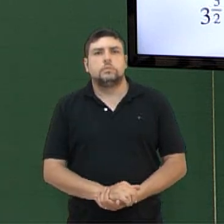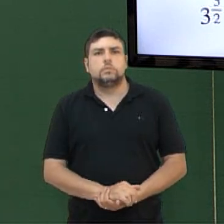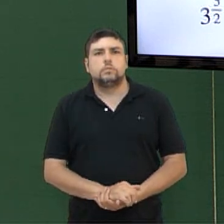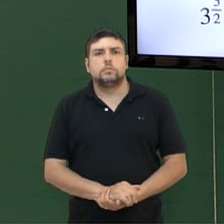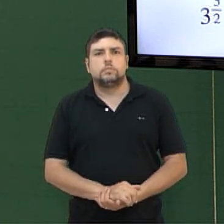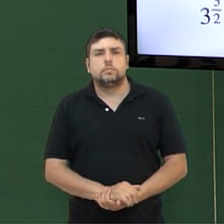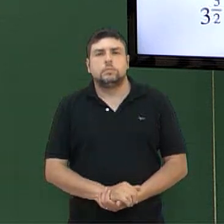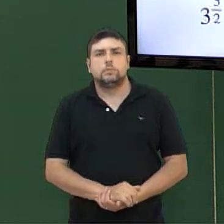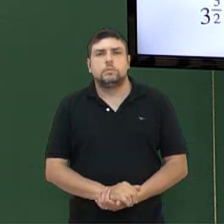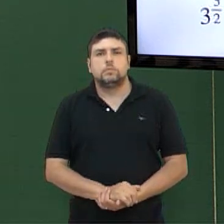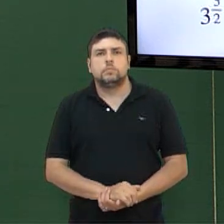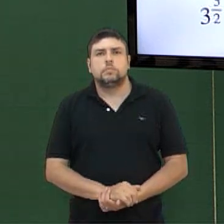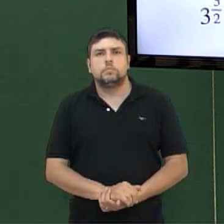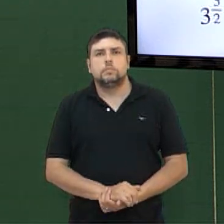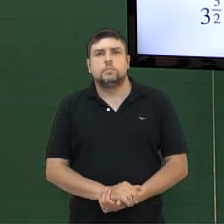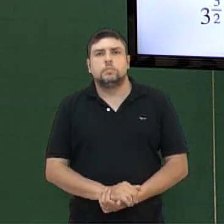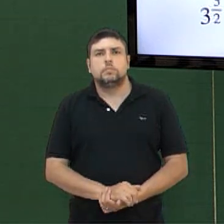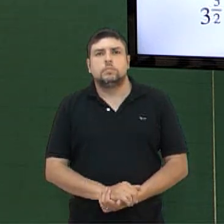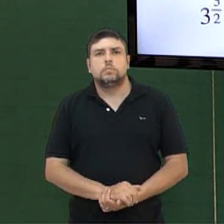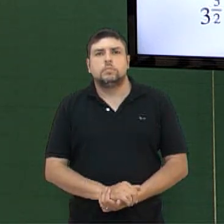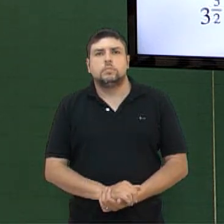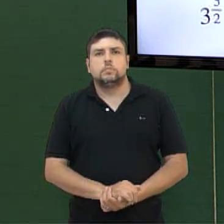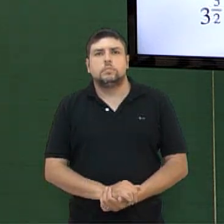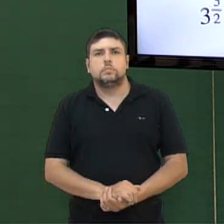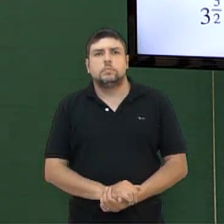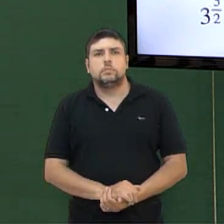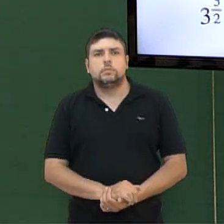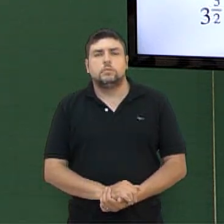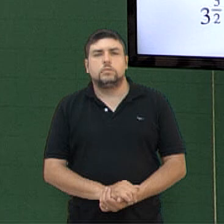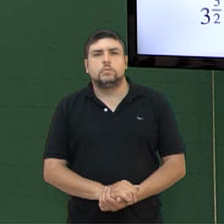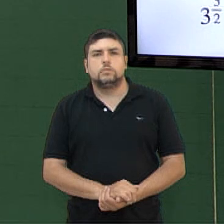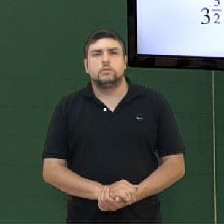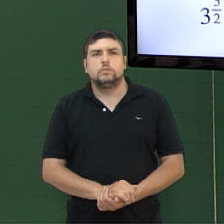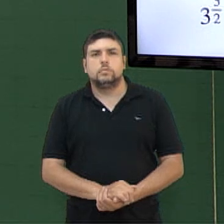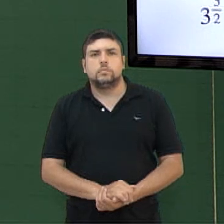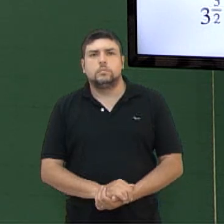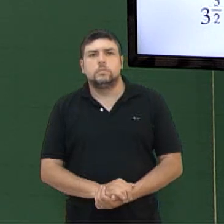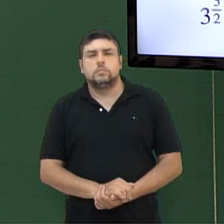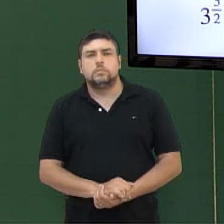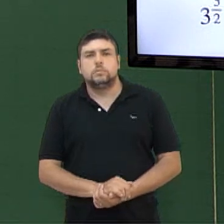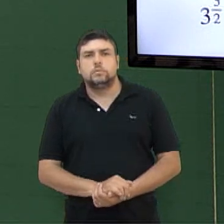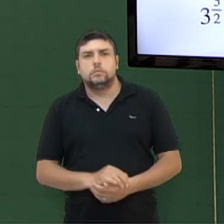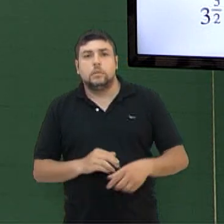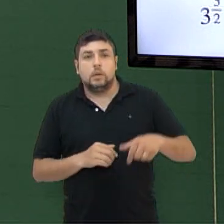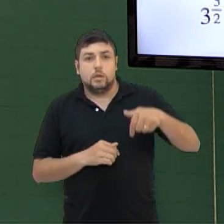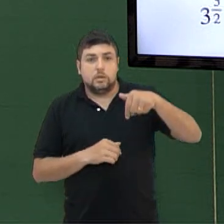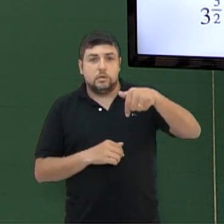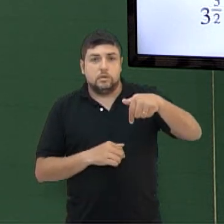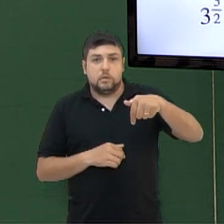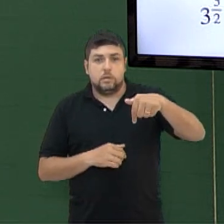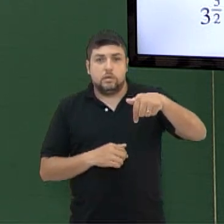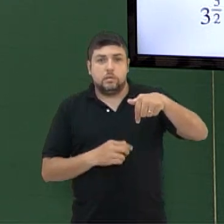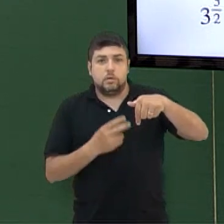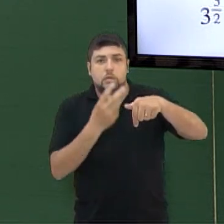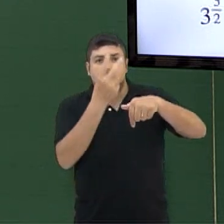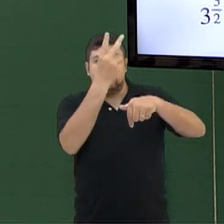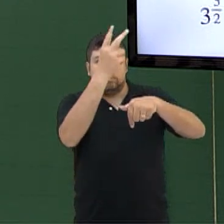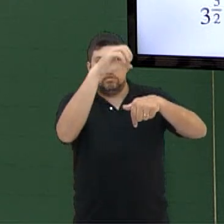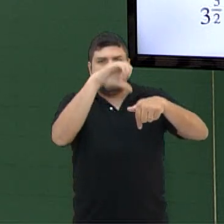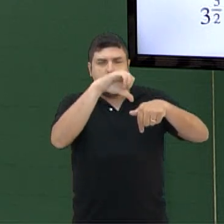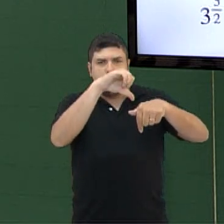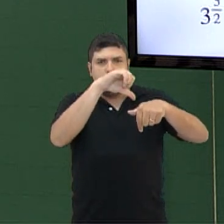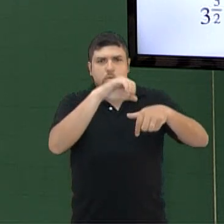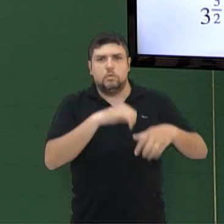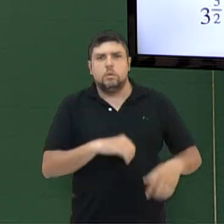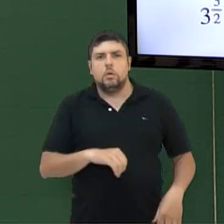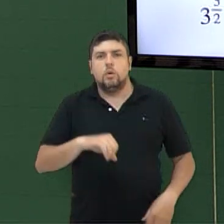2 mesmo. Então, eu coloco raiz quinta de 2. 7 elevado a 2 nonos. O 9